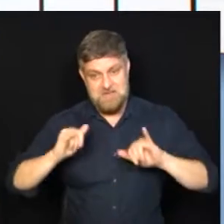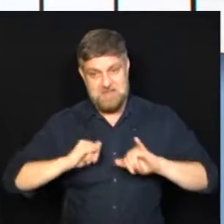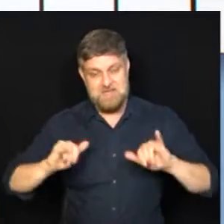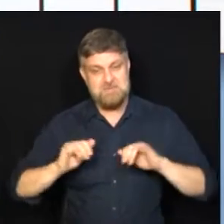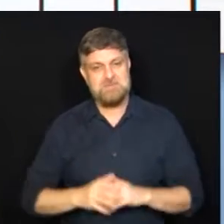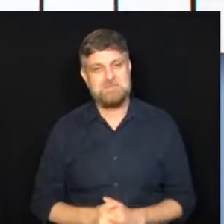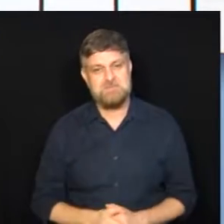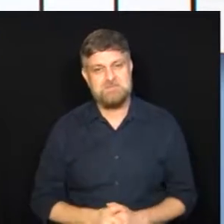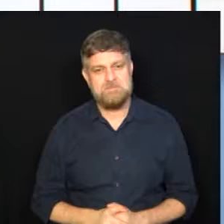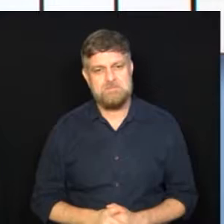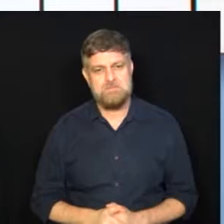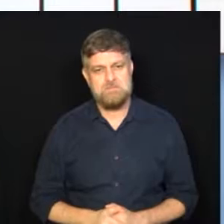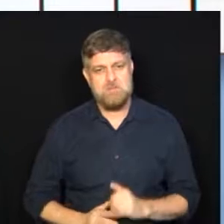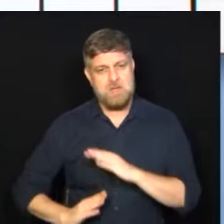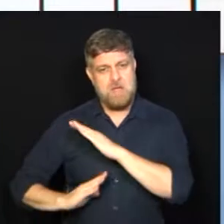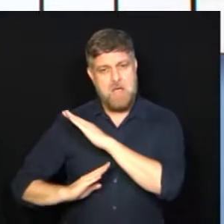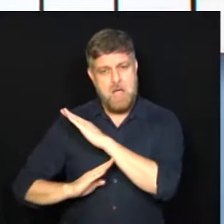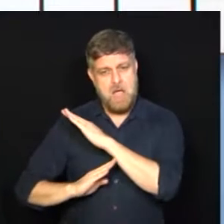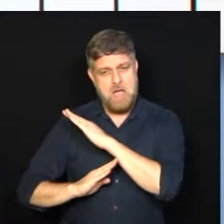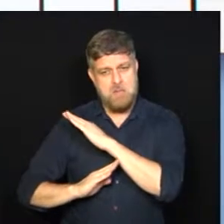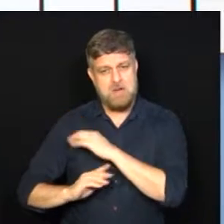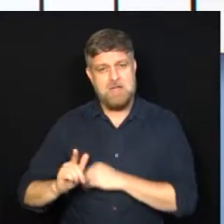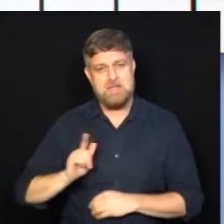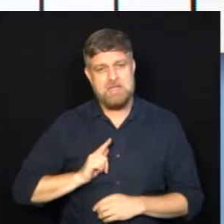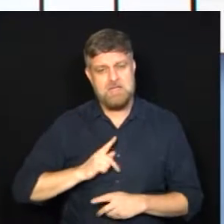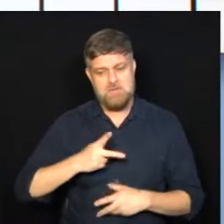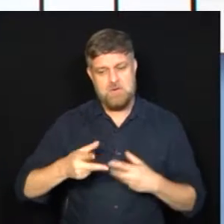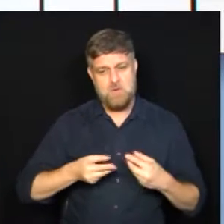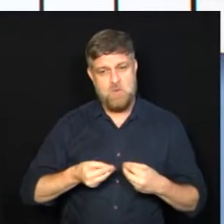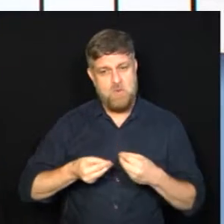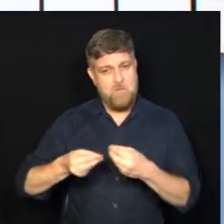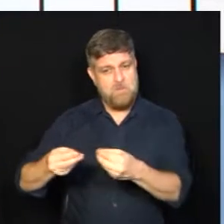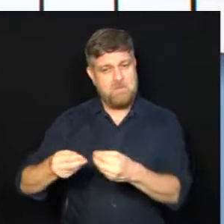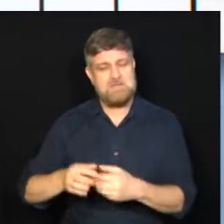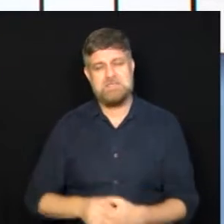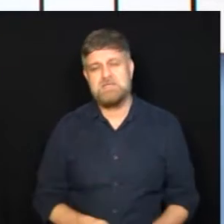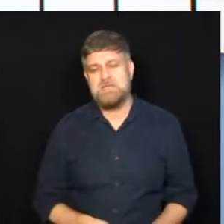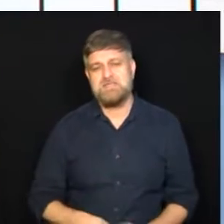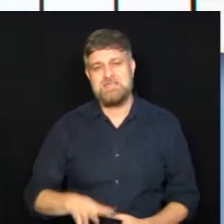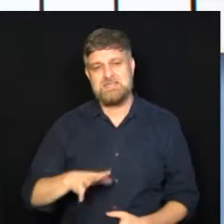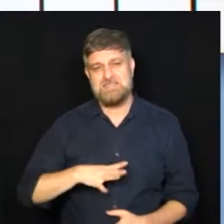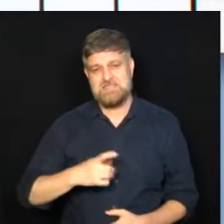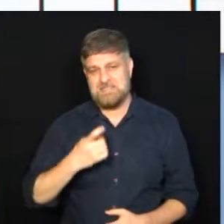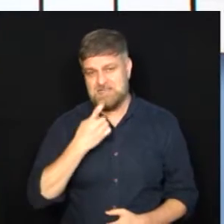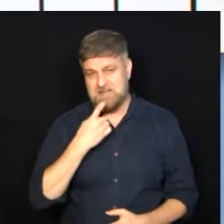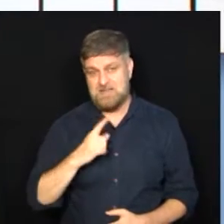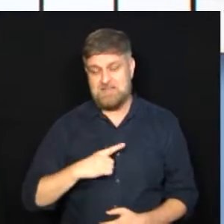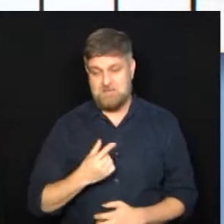e o Legislativo presenteou a cidade com mais um repasse importante que poderá ser